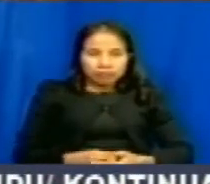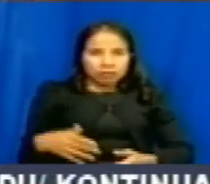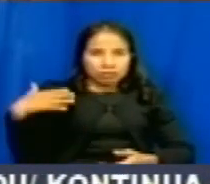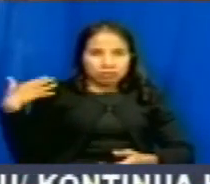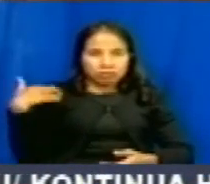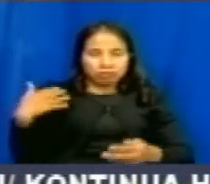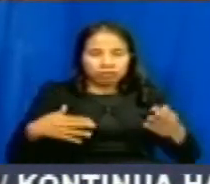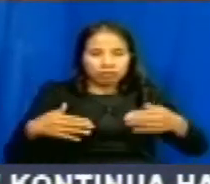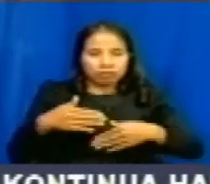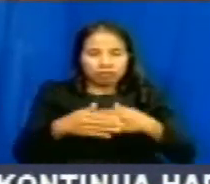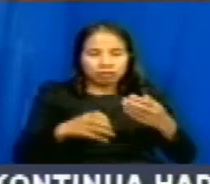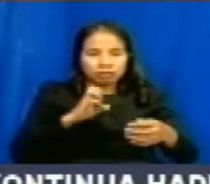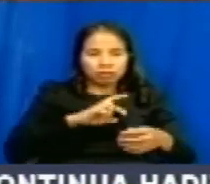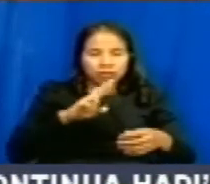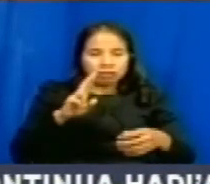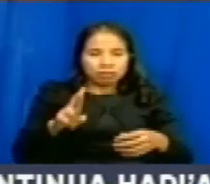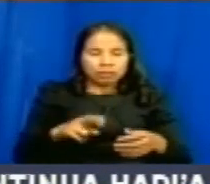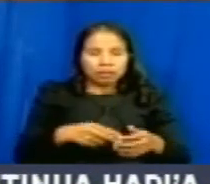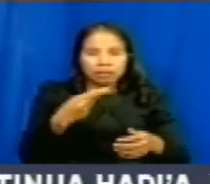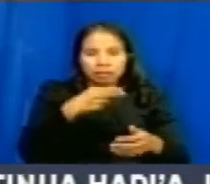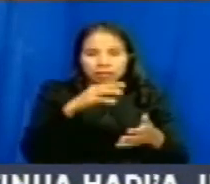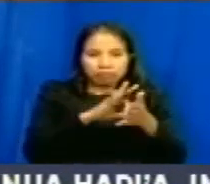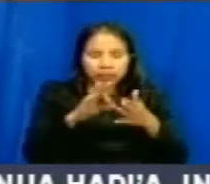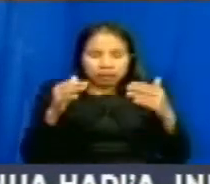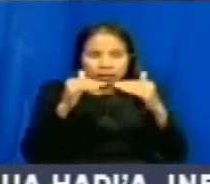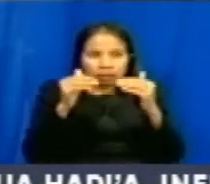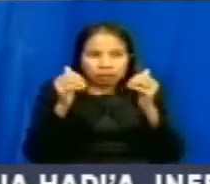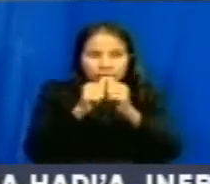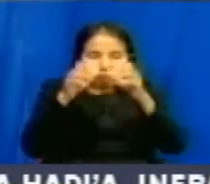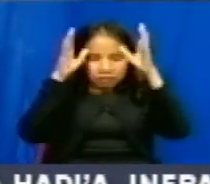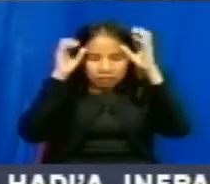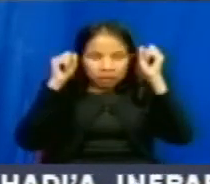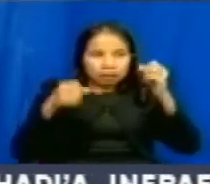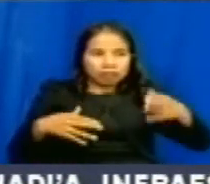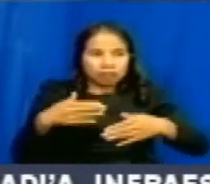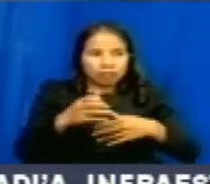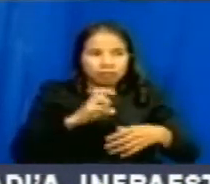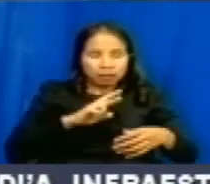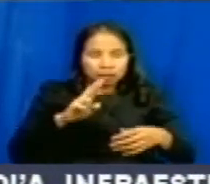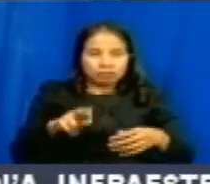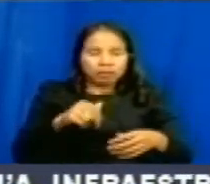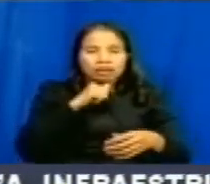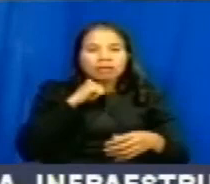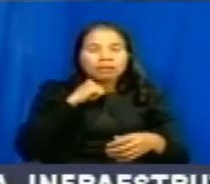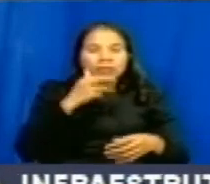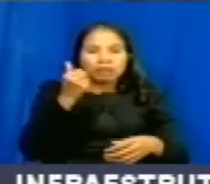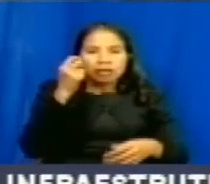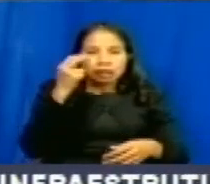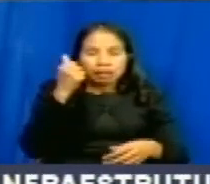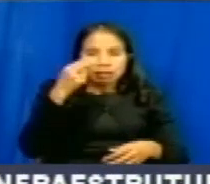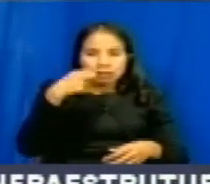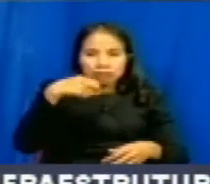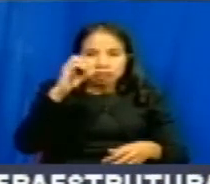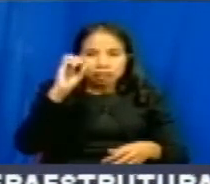Juventude Clibur Hermera Anan, Cacleang, quinta-feira, nem encontro com o presidente Clibur Hermera Anan, Padre Ângelo Salsinha,